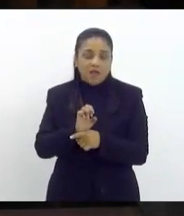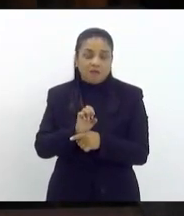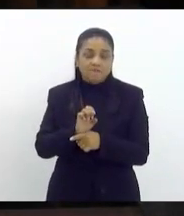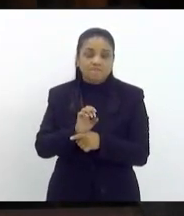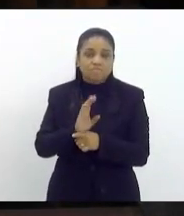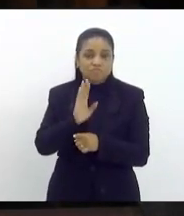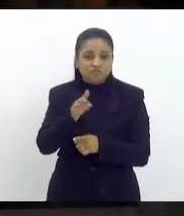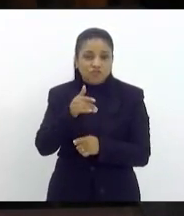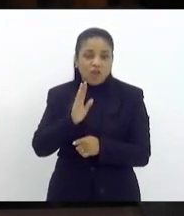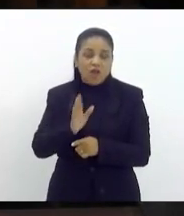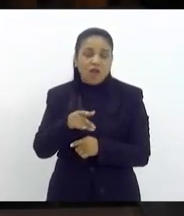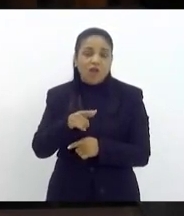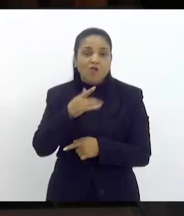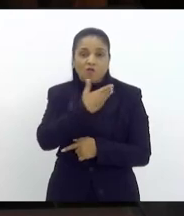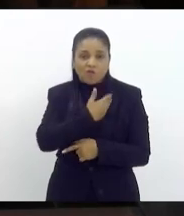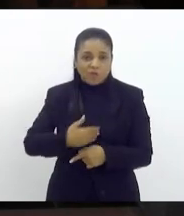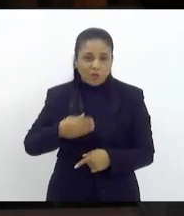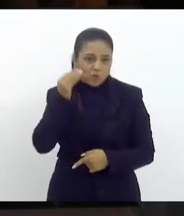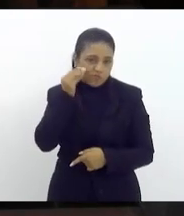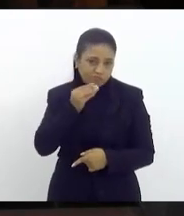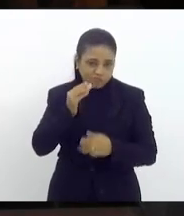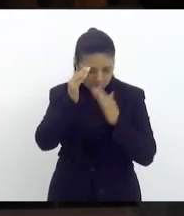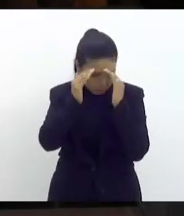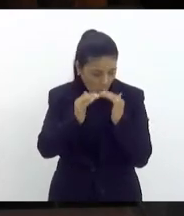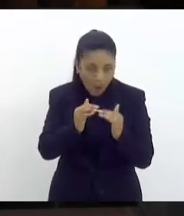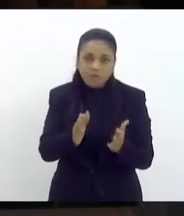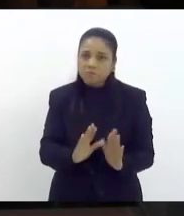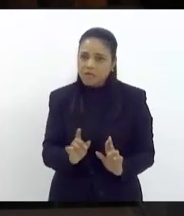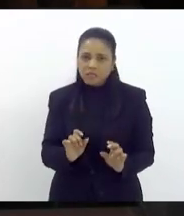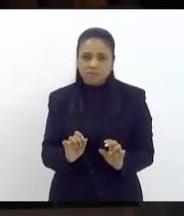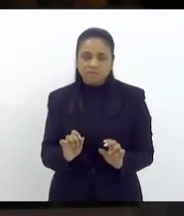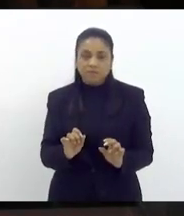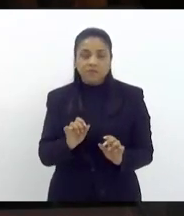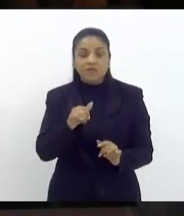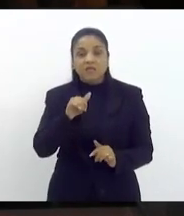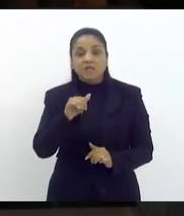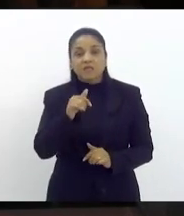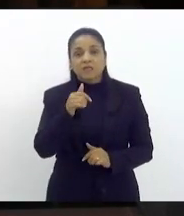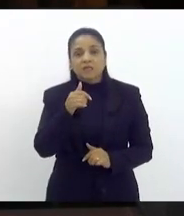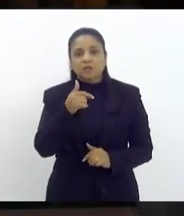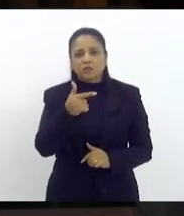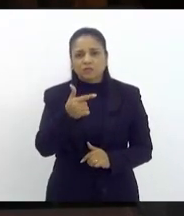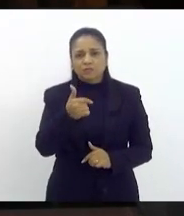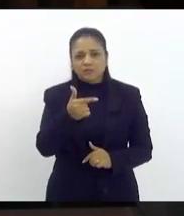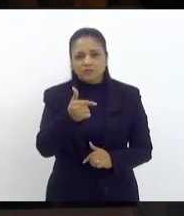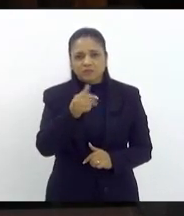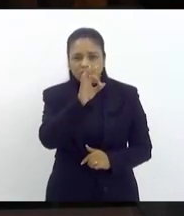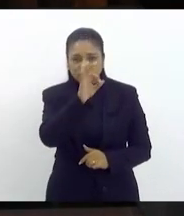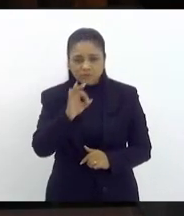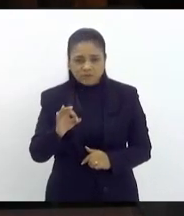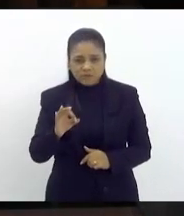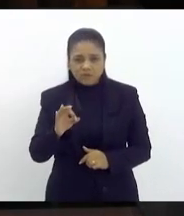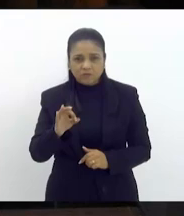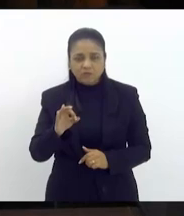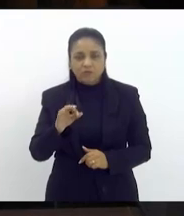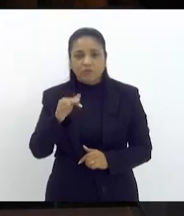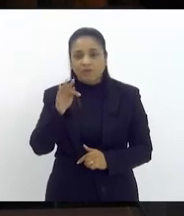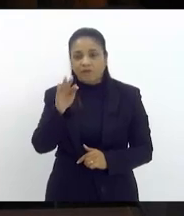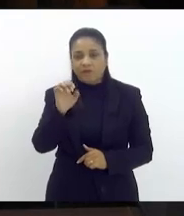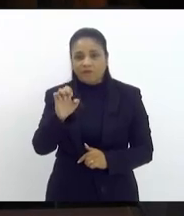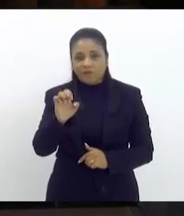% do FECAM tem que ir para a agroecologia o que que é isso?